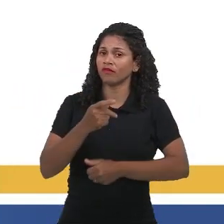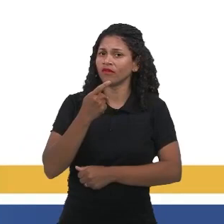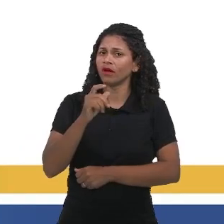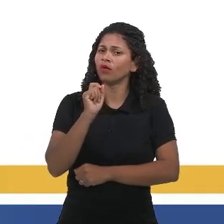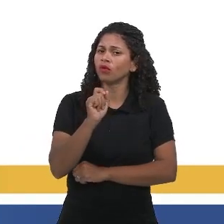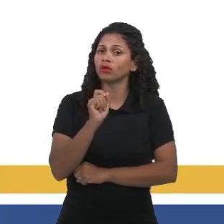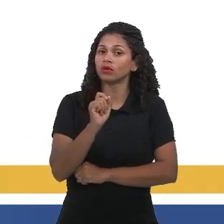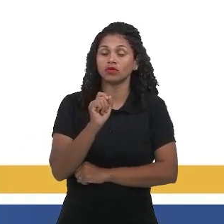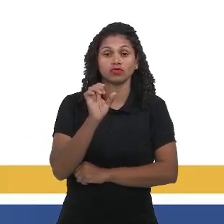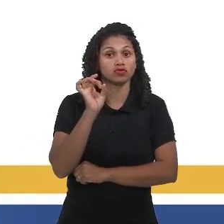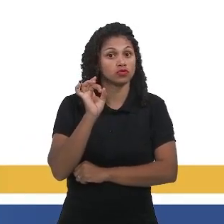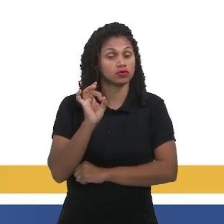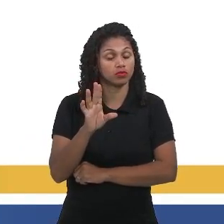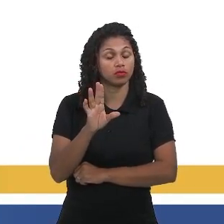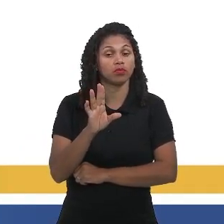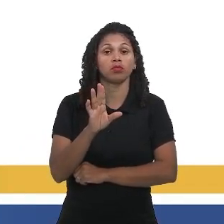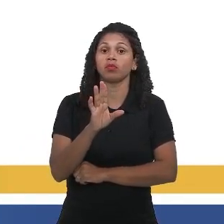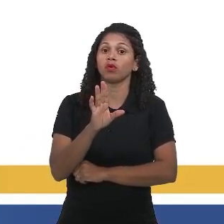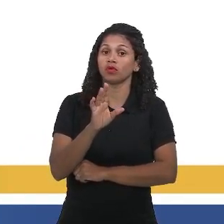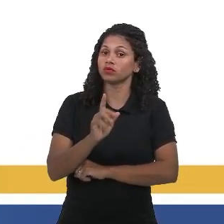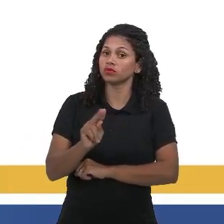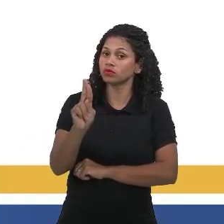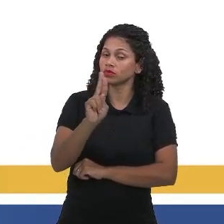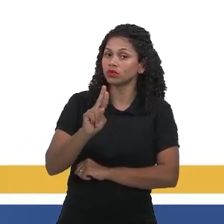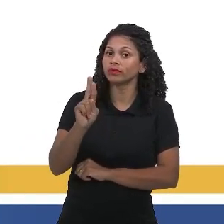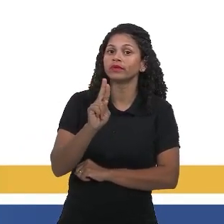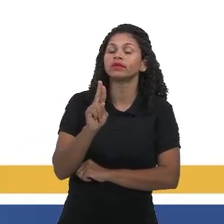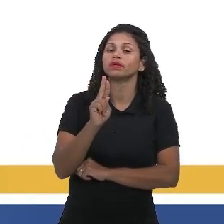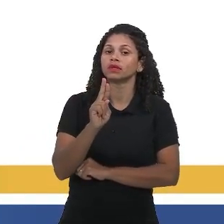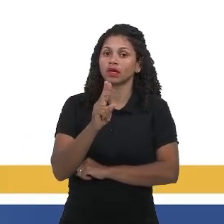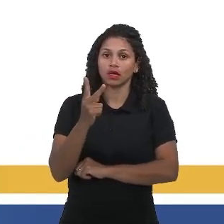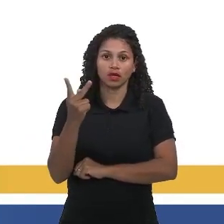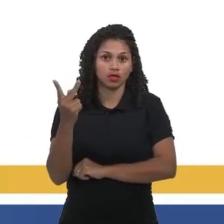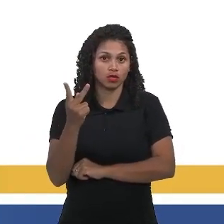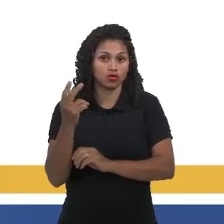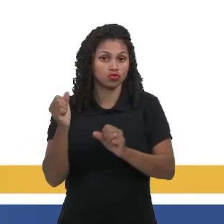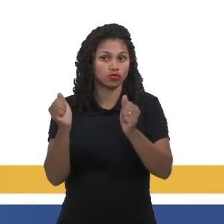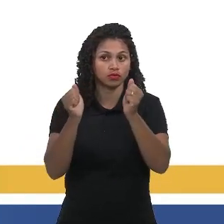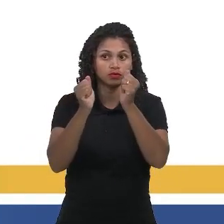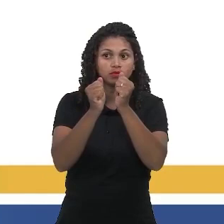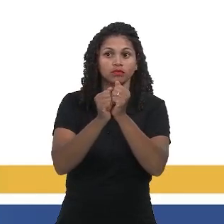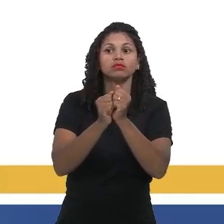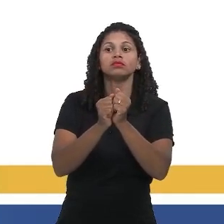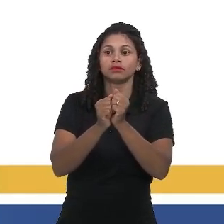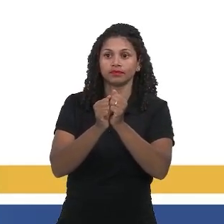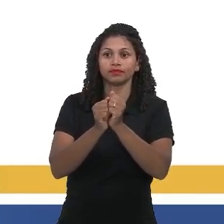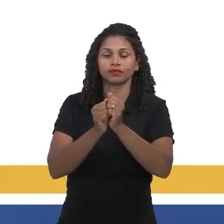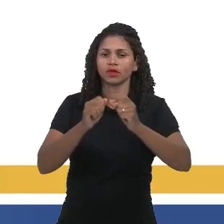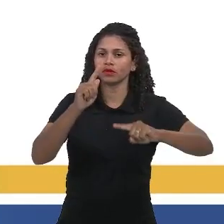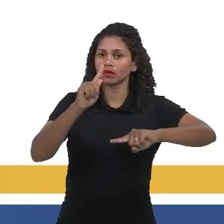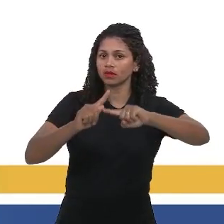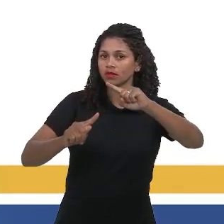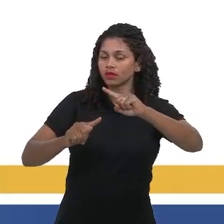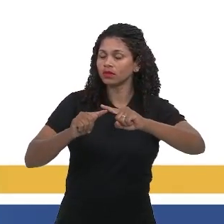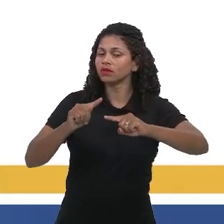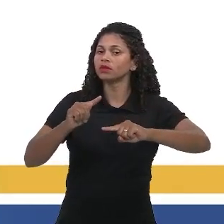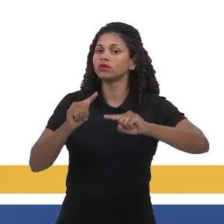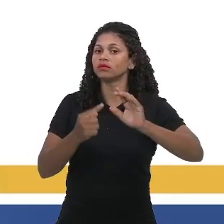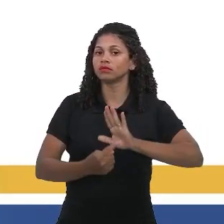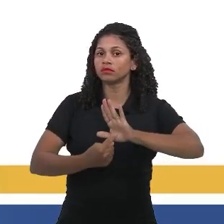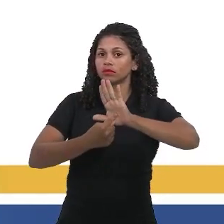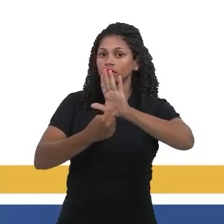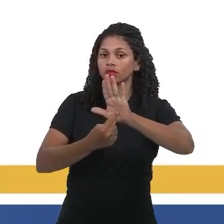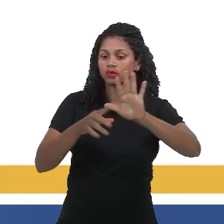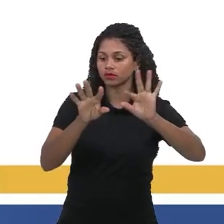eu só posso trabalhar as relações de escala com a mesma grandeza a tela do instrumento representa proporcionalmente as dimensões reais